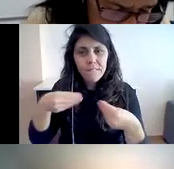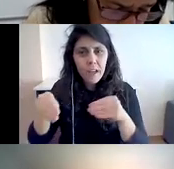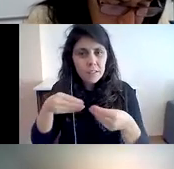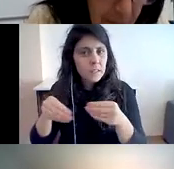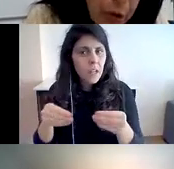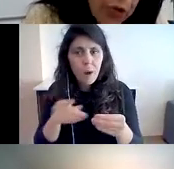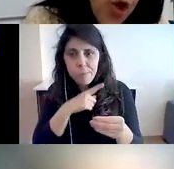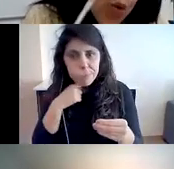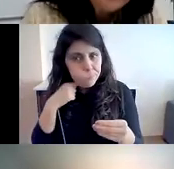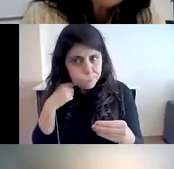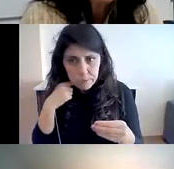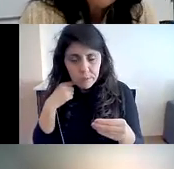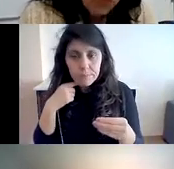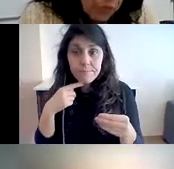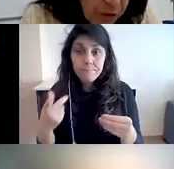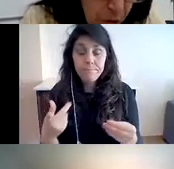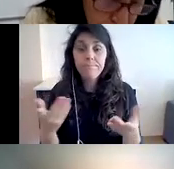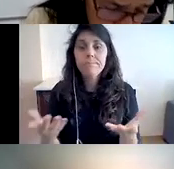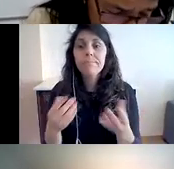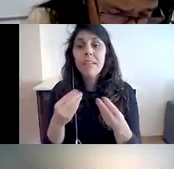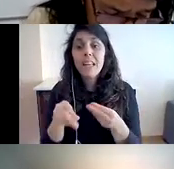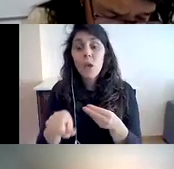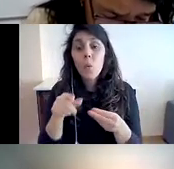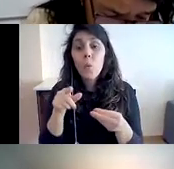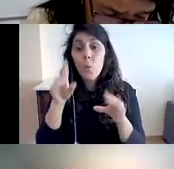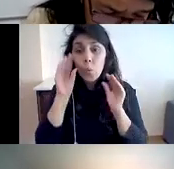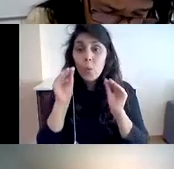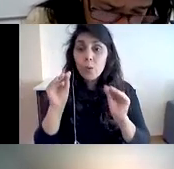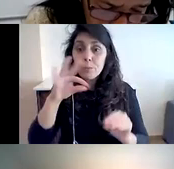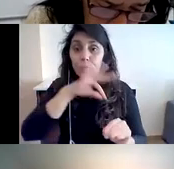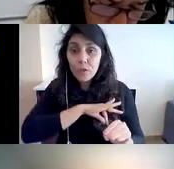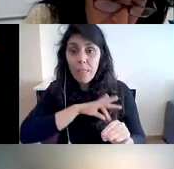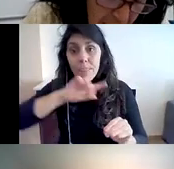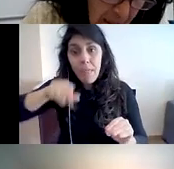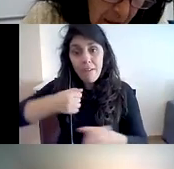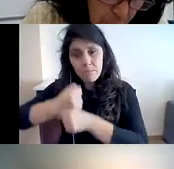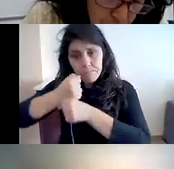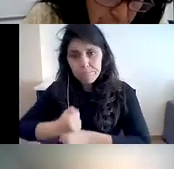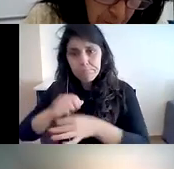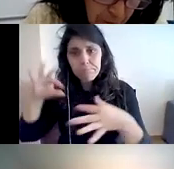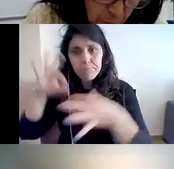da chamada via académica. E, portanto, o enraizamento do ensino profissional na estrutura do ensino secundário,